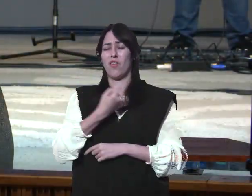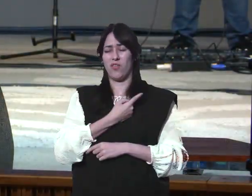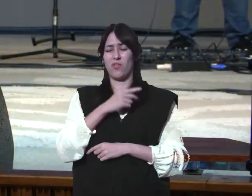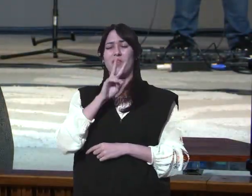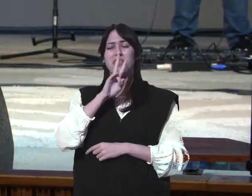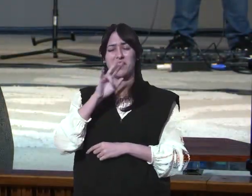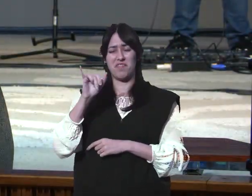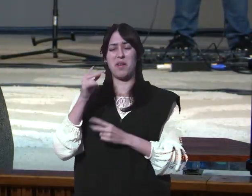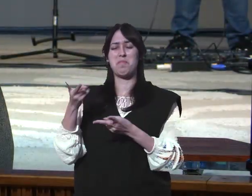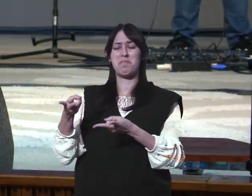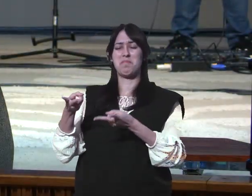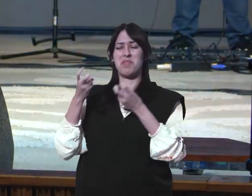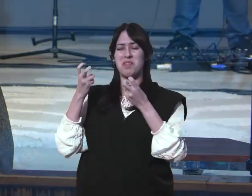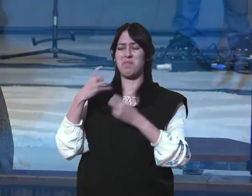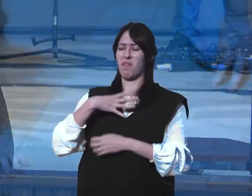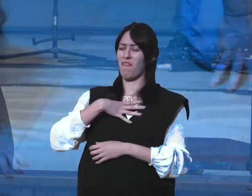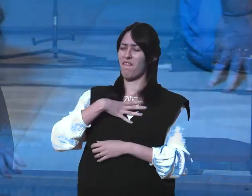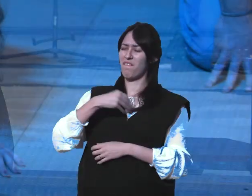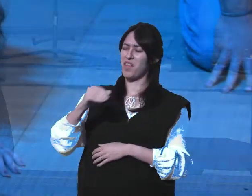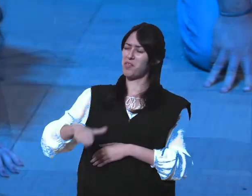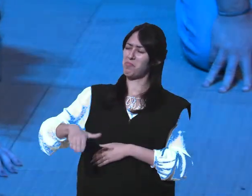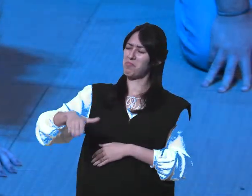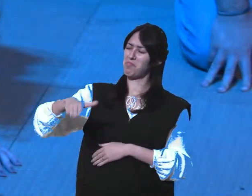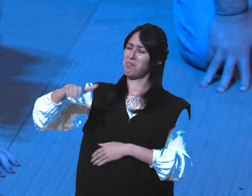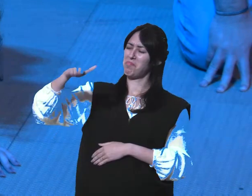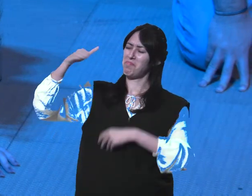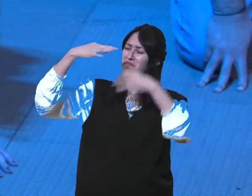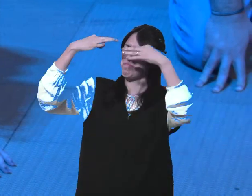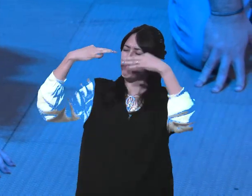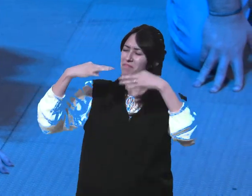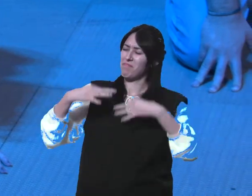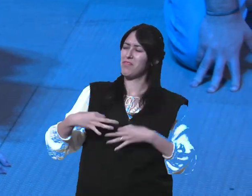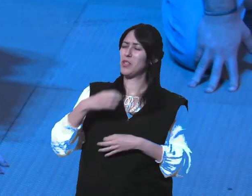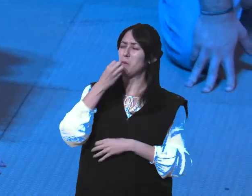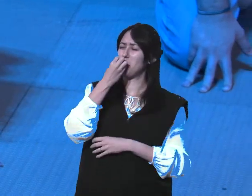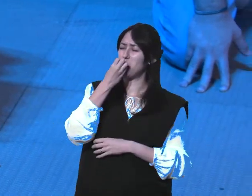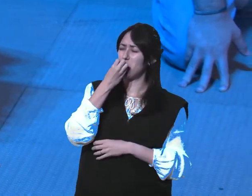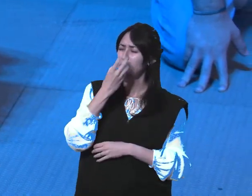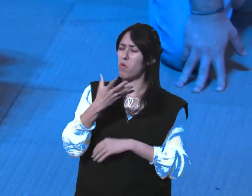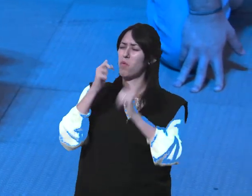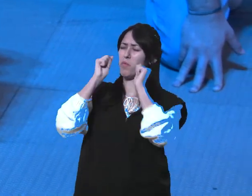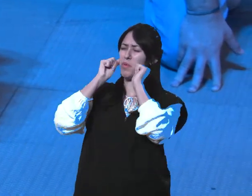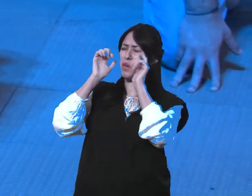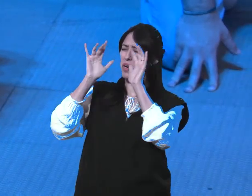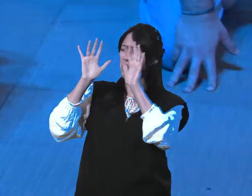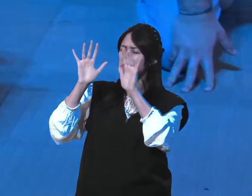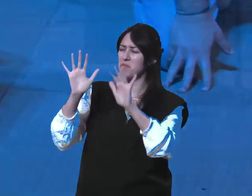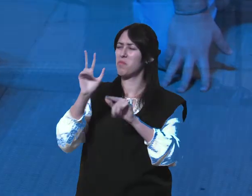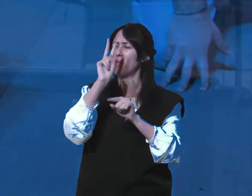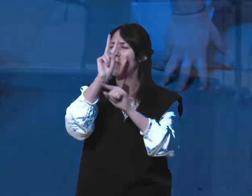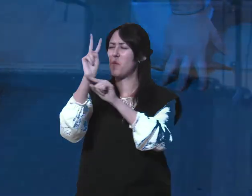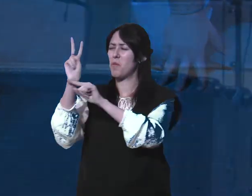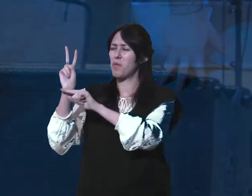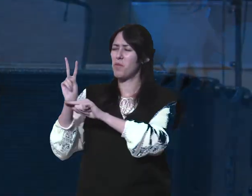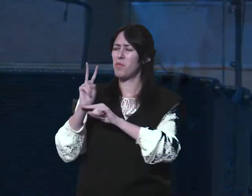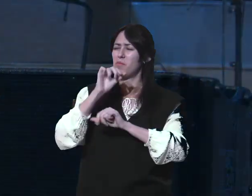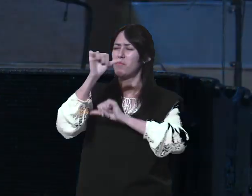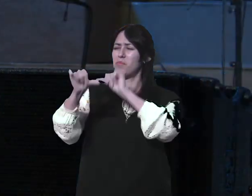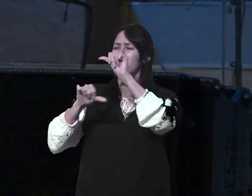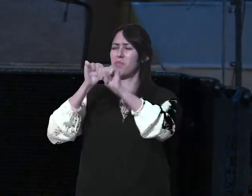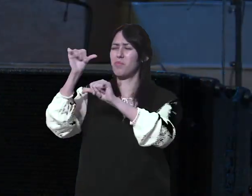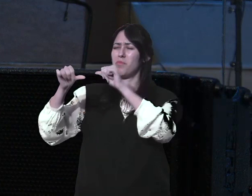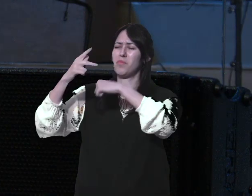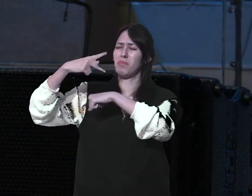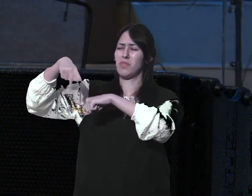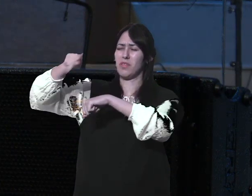filhos crescendo e florescendo e abençoando e transformando essa nação. E